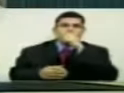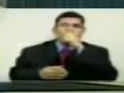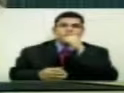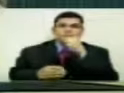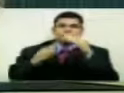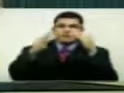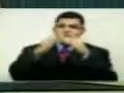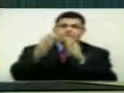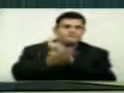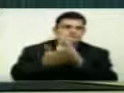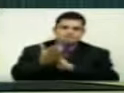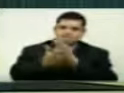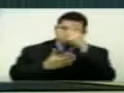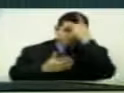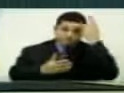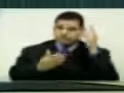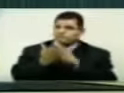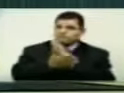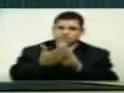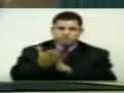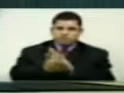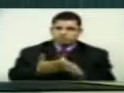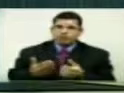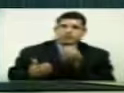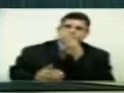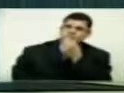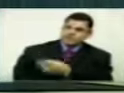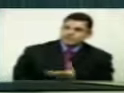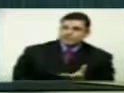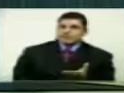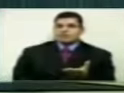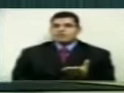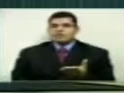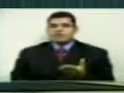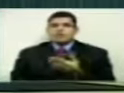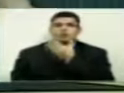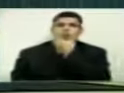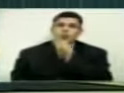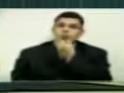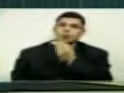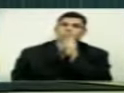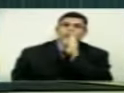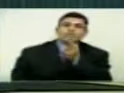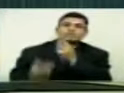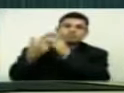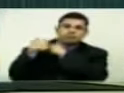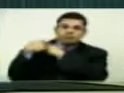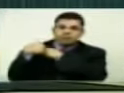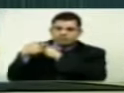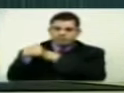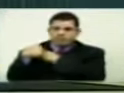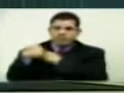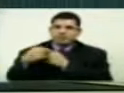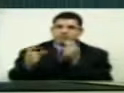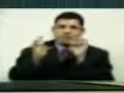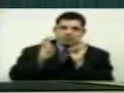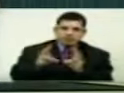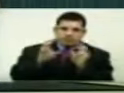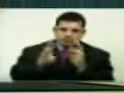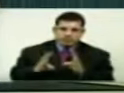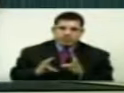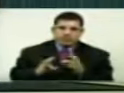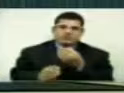na casa de ninguém. E aí, o homem responsável pela venda